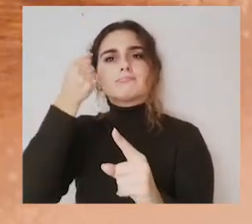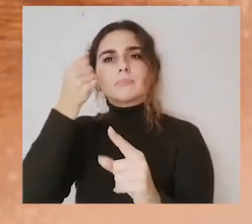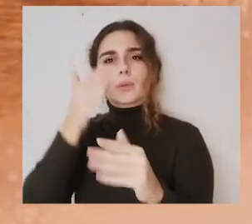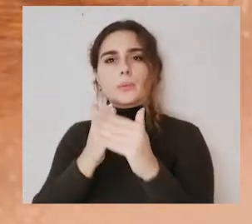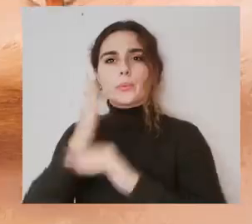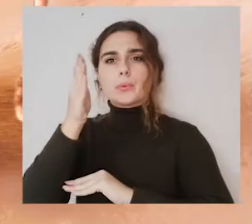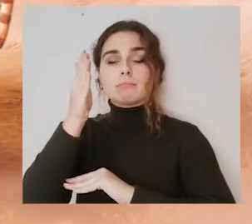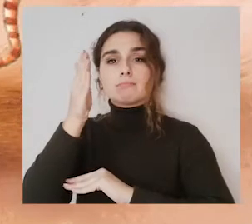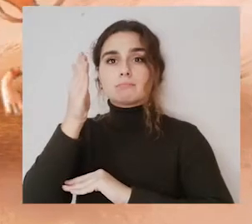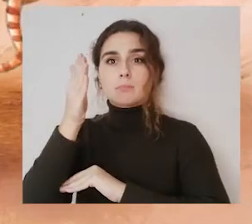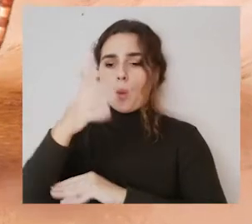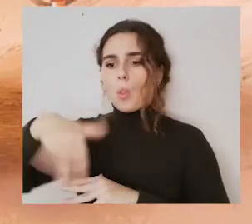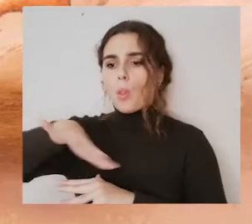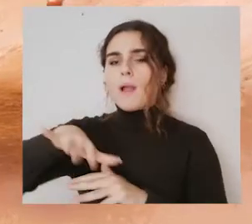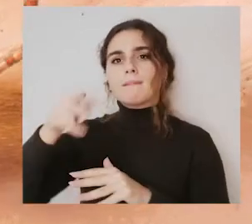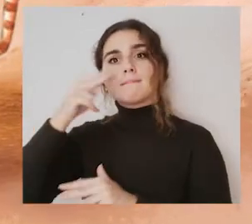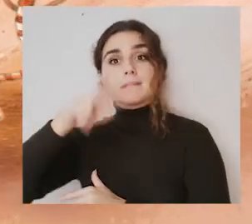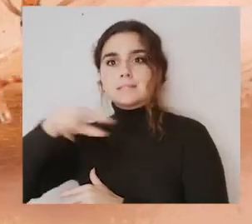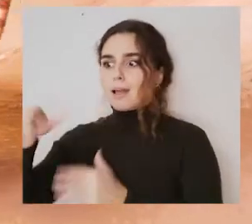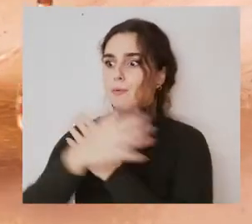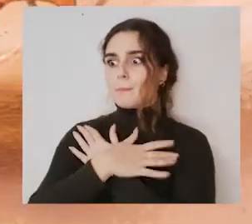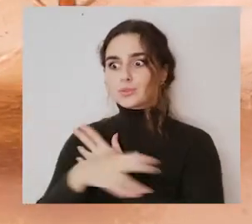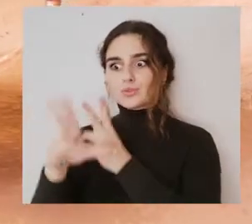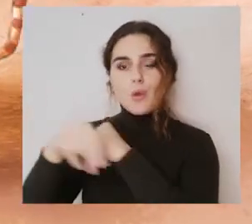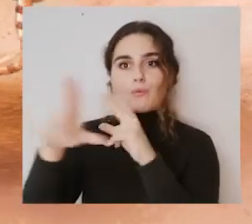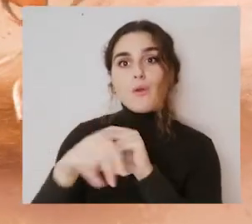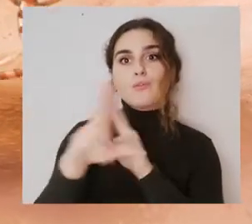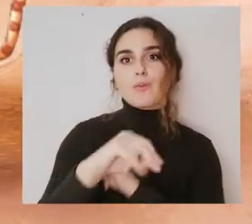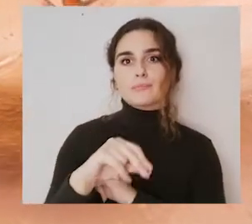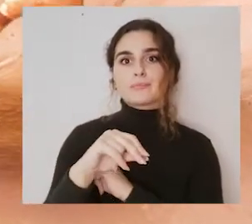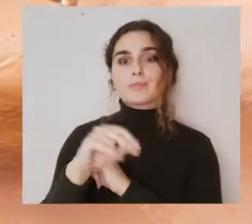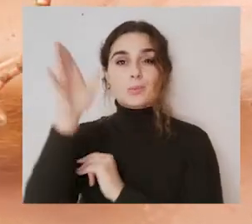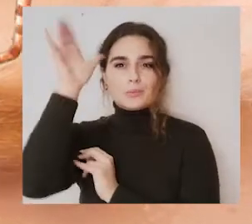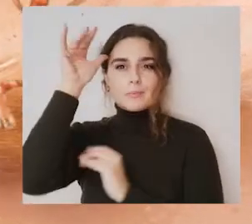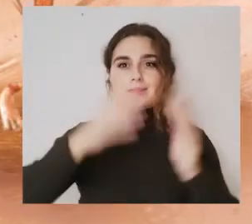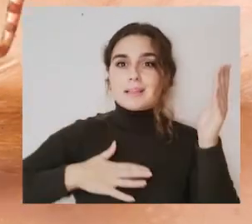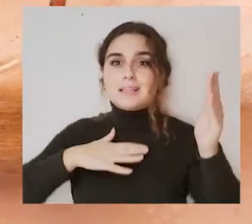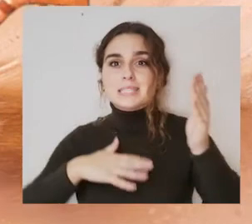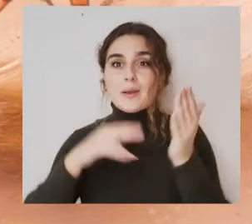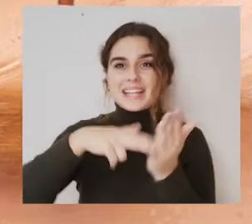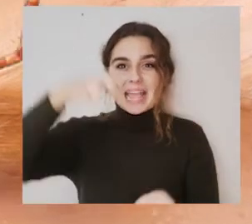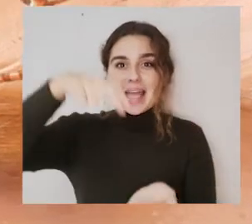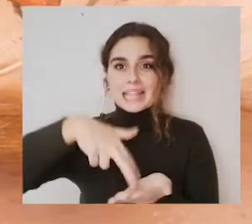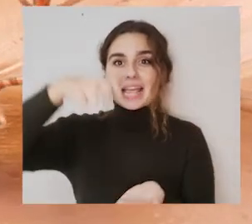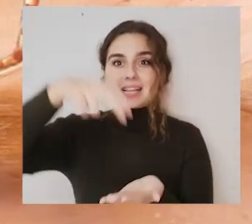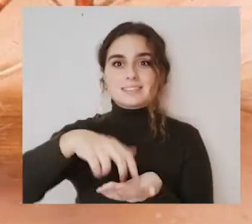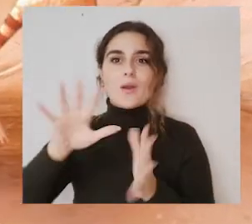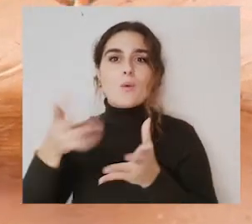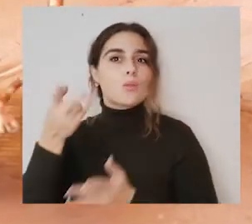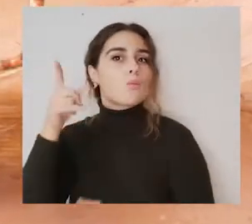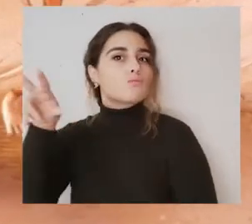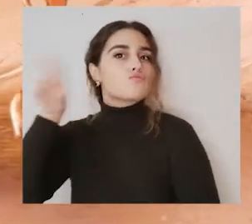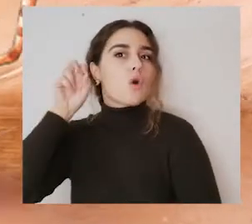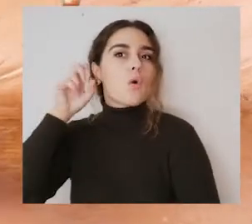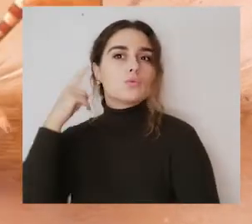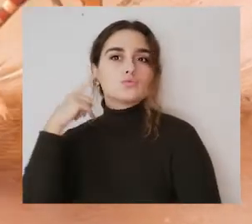onde passava, novos amigos fazia. Todos os animais dançavam, pulavam, sempre ao som daquela tromba dourada